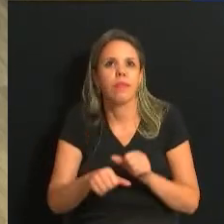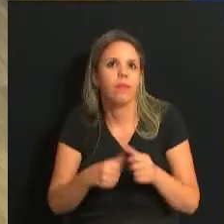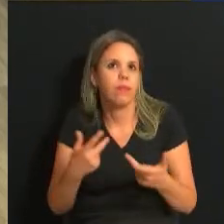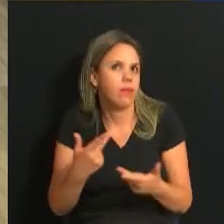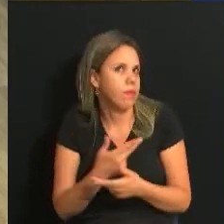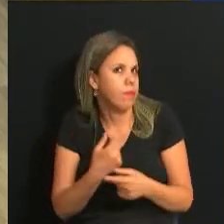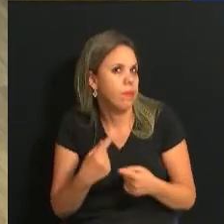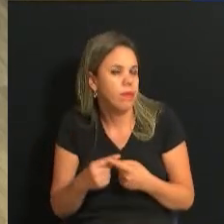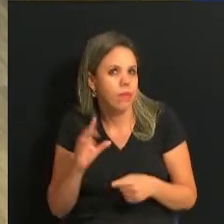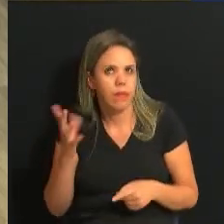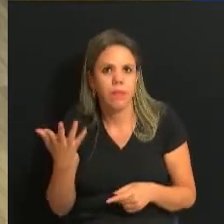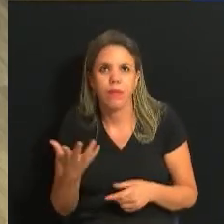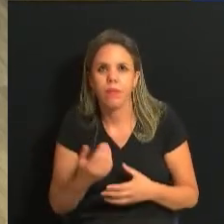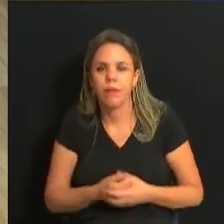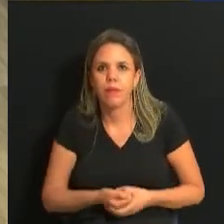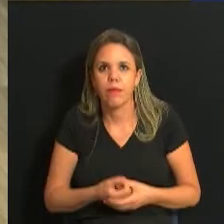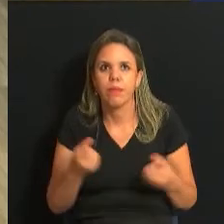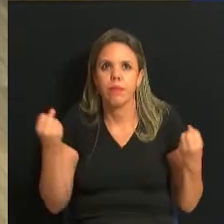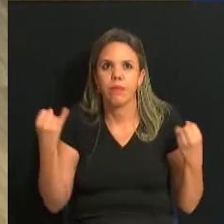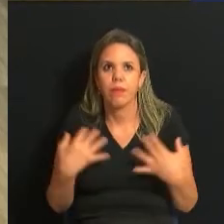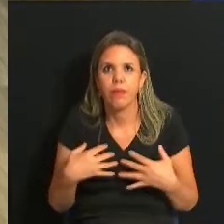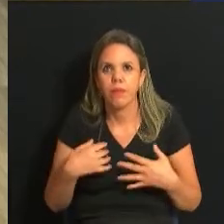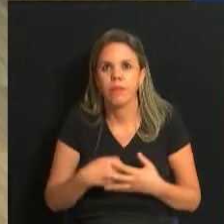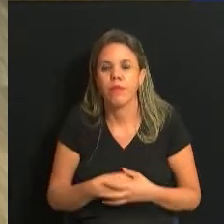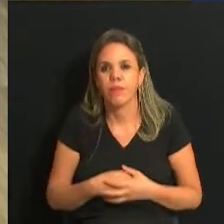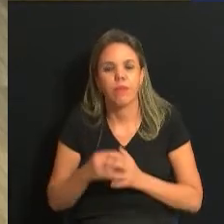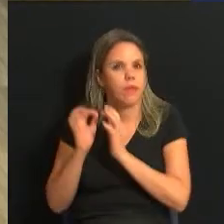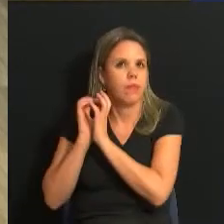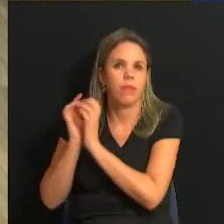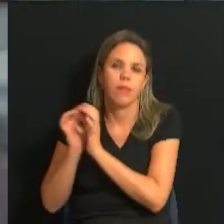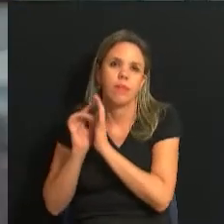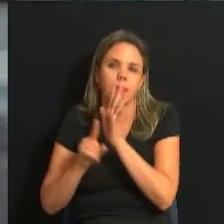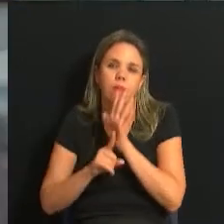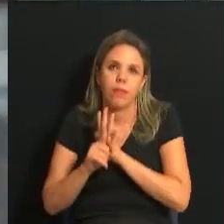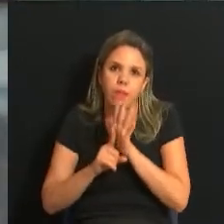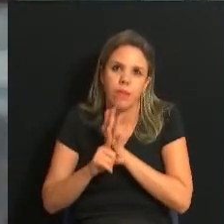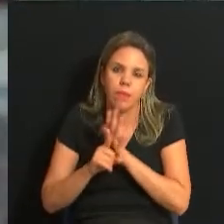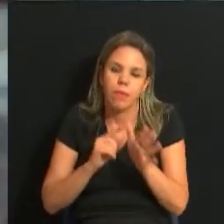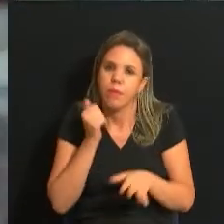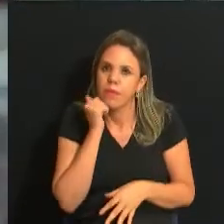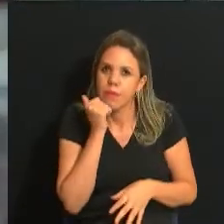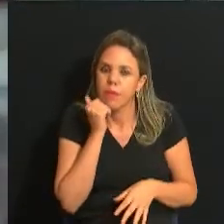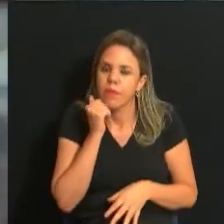isso acontece? Existe uma explicação também dentro da neurociência, né? Na hora em que a gente se